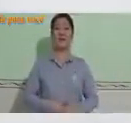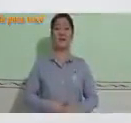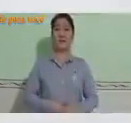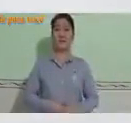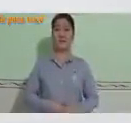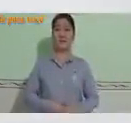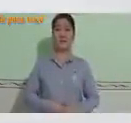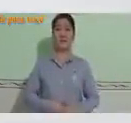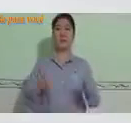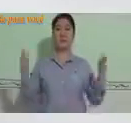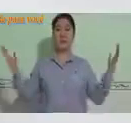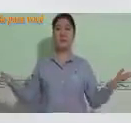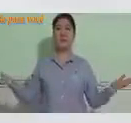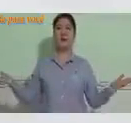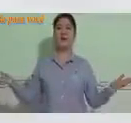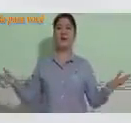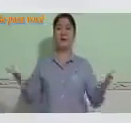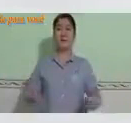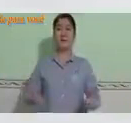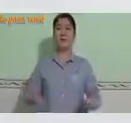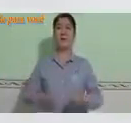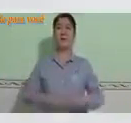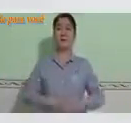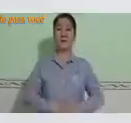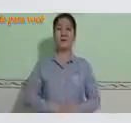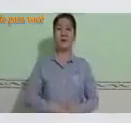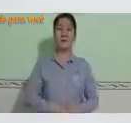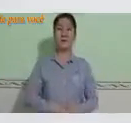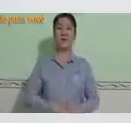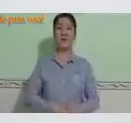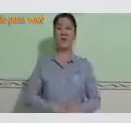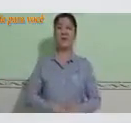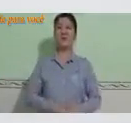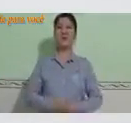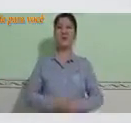pode interferir na fertilidade tanto do homem quanto da mulher.